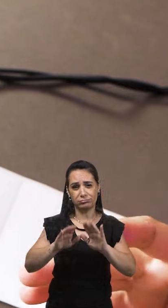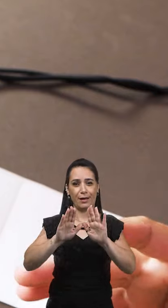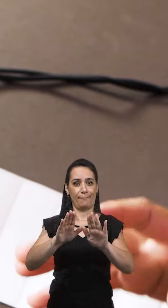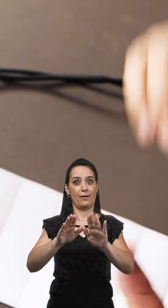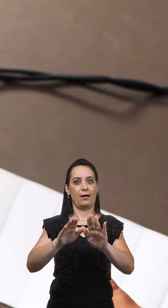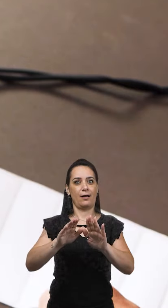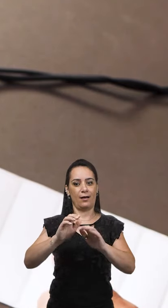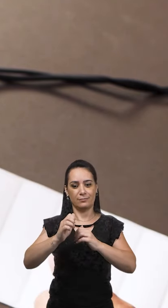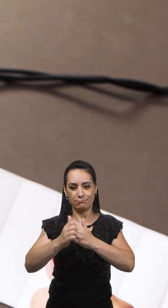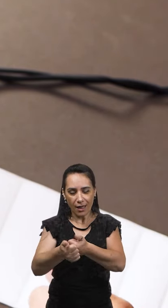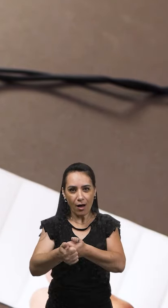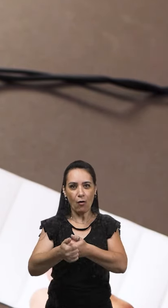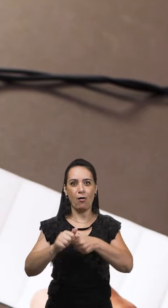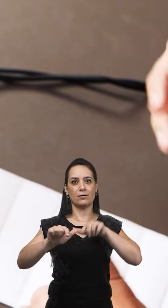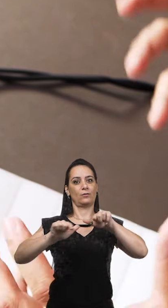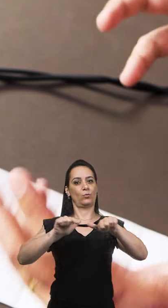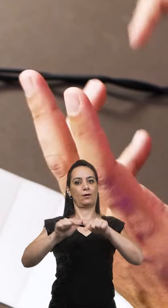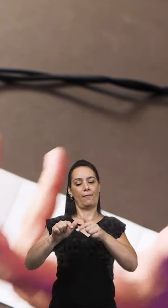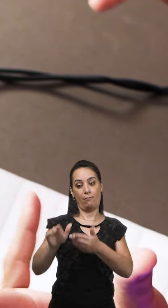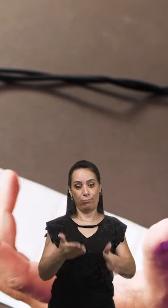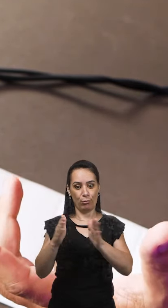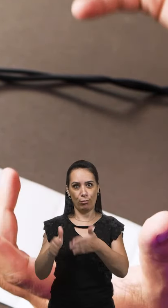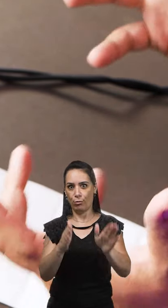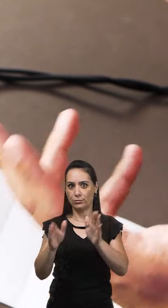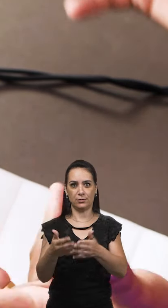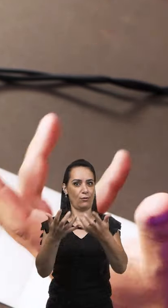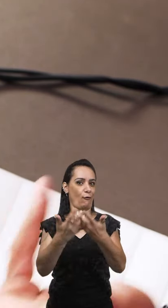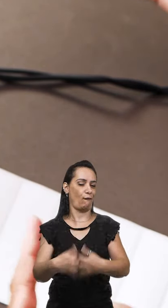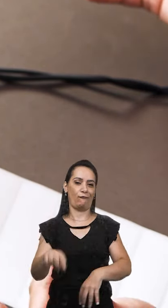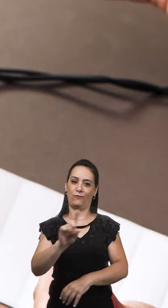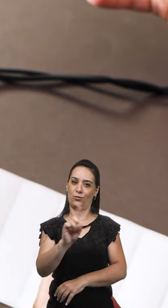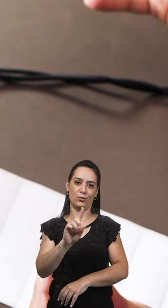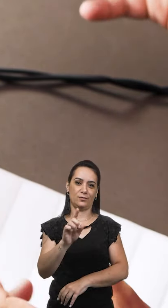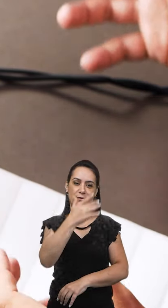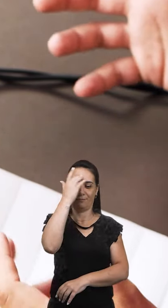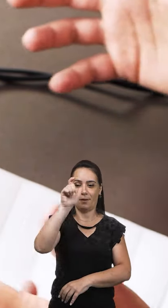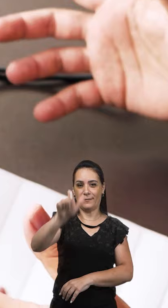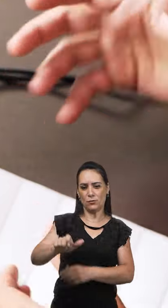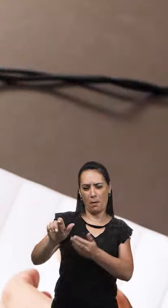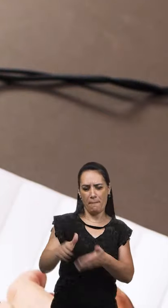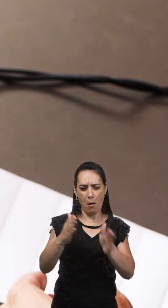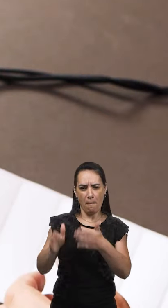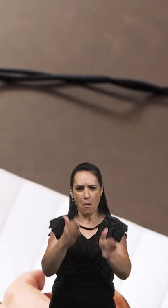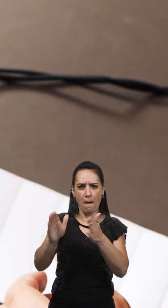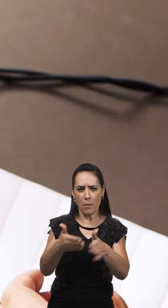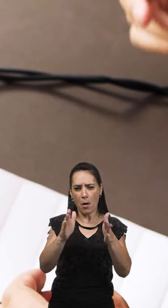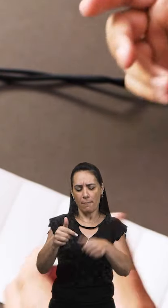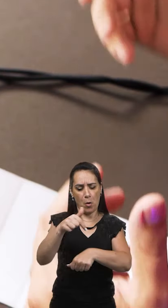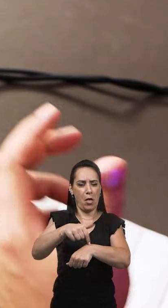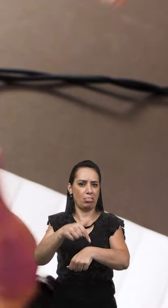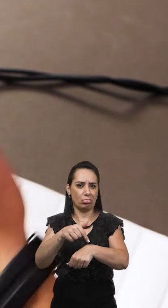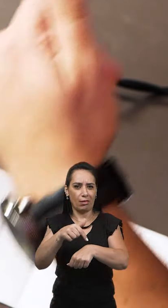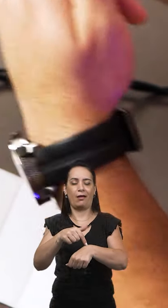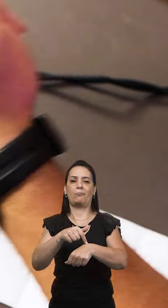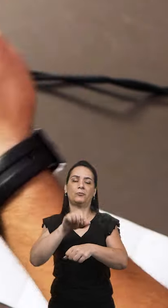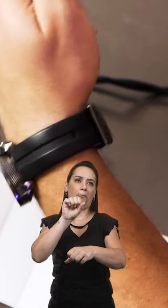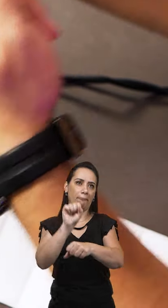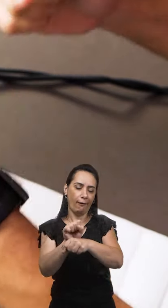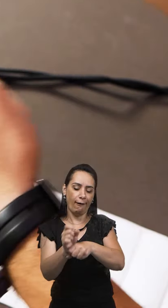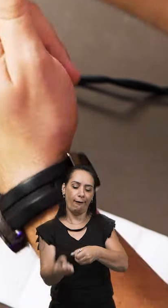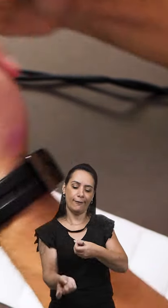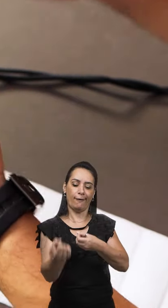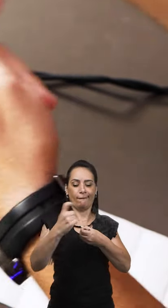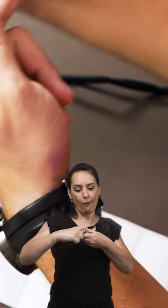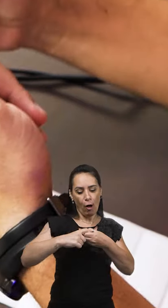na operação não é muito o que funciona, não é assim que funciona, né? Normalmente o pessoal está ali na produção, não vai ter